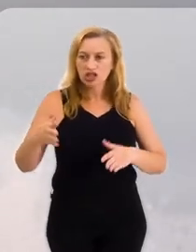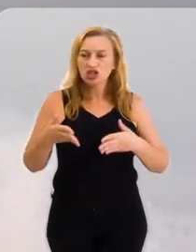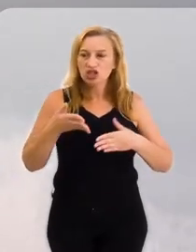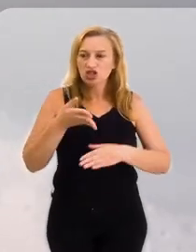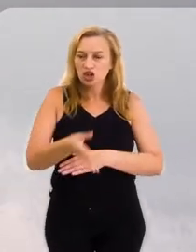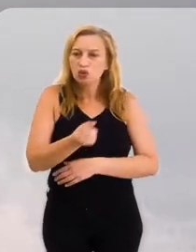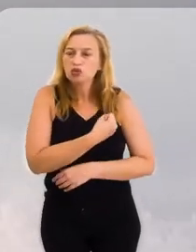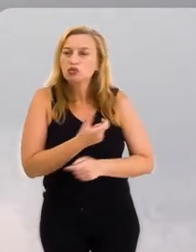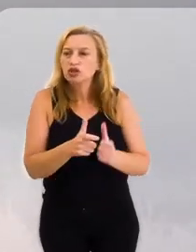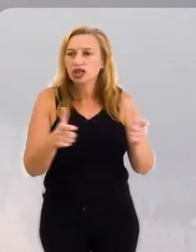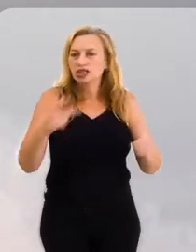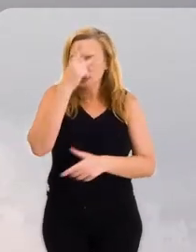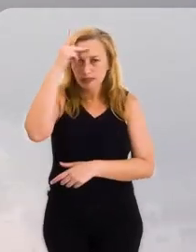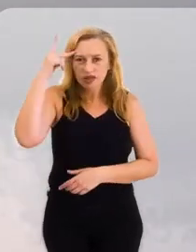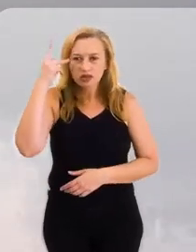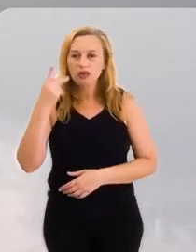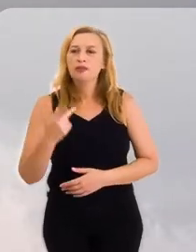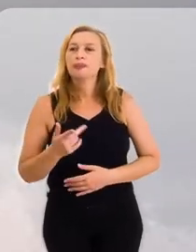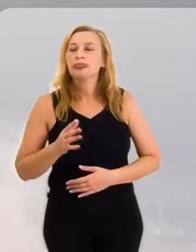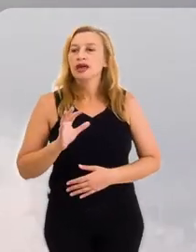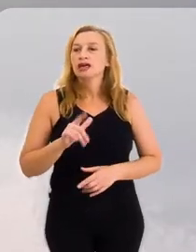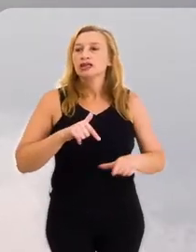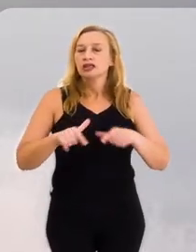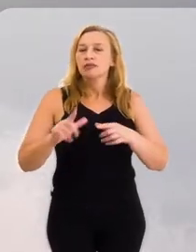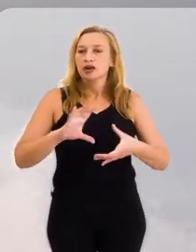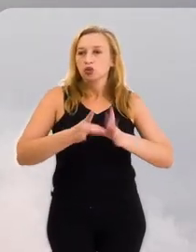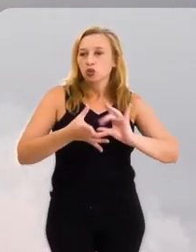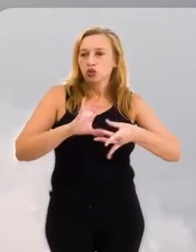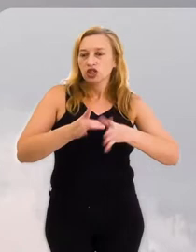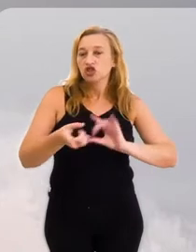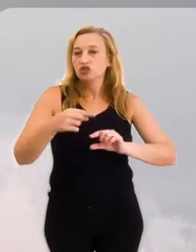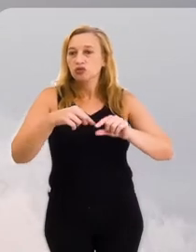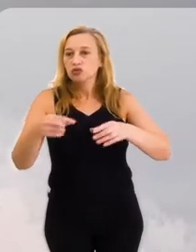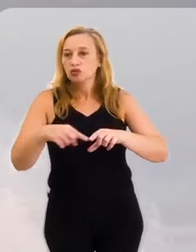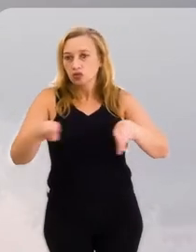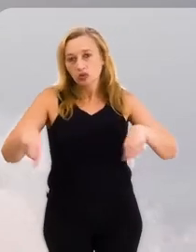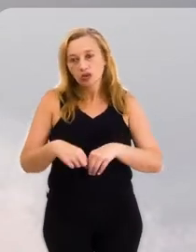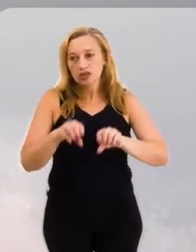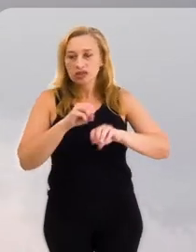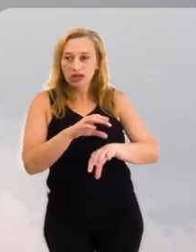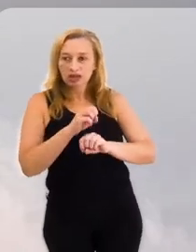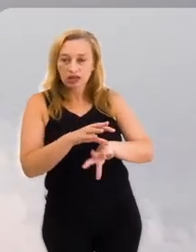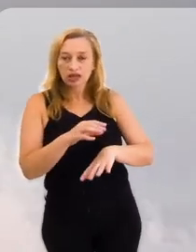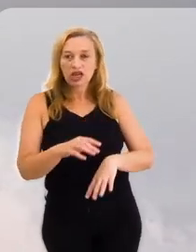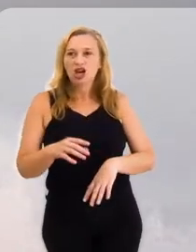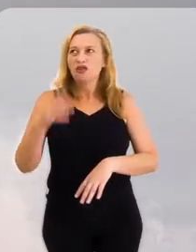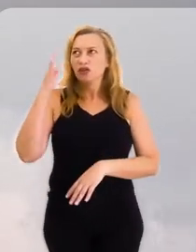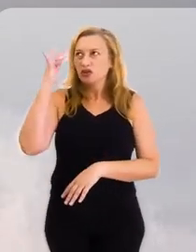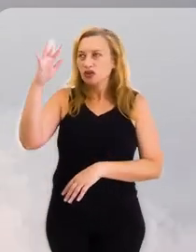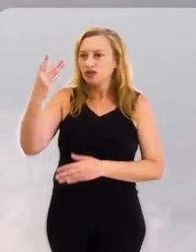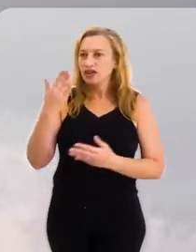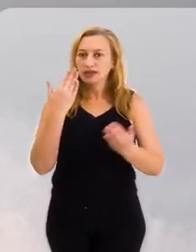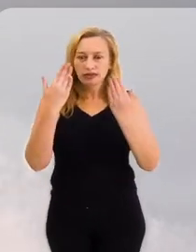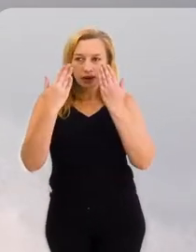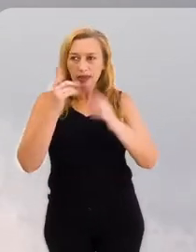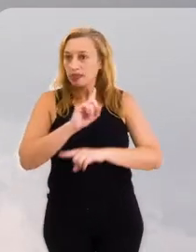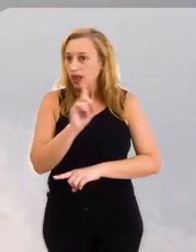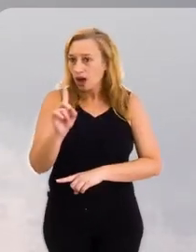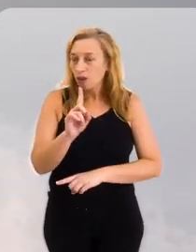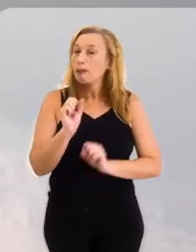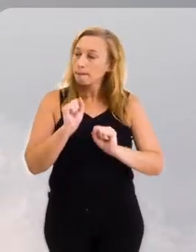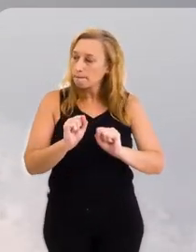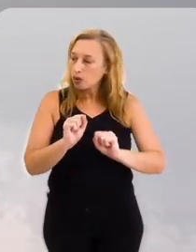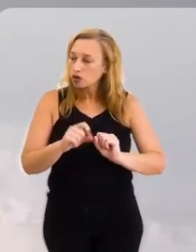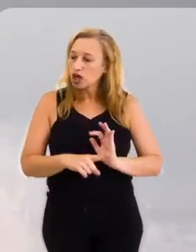conjunto maior de pessoas o tanto isso pode ser trabalhado perfeitamente no contexto de uma sala de aula filosofia não é terapia mas